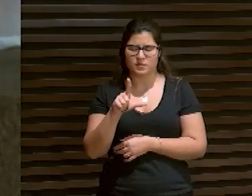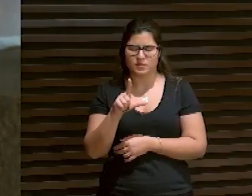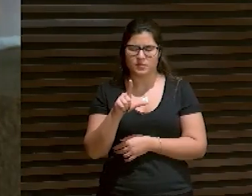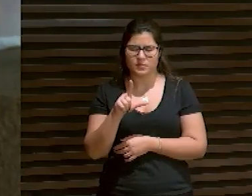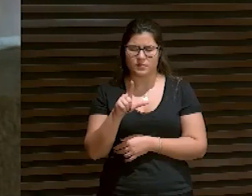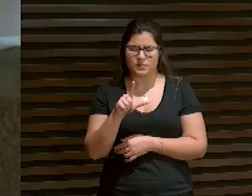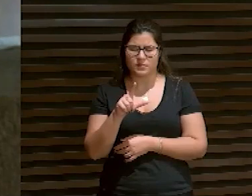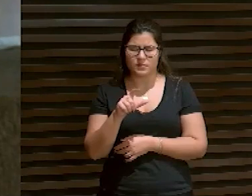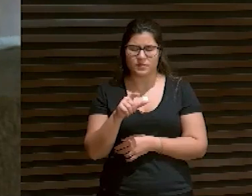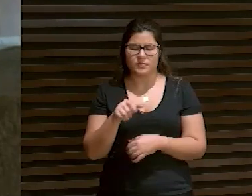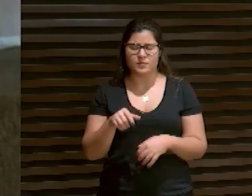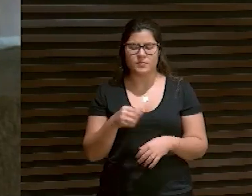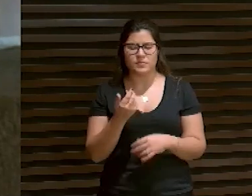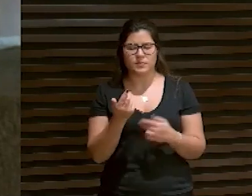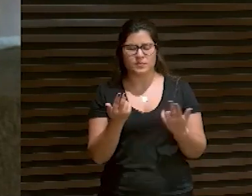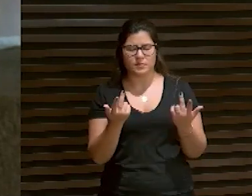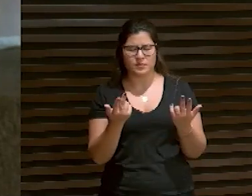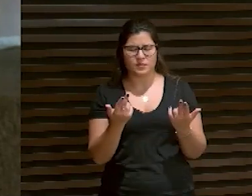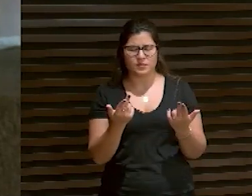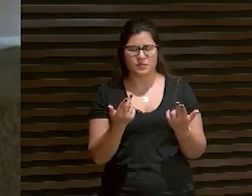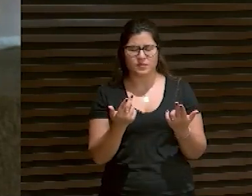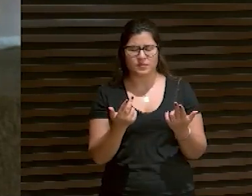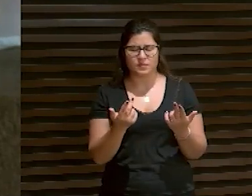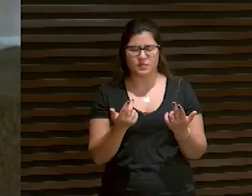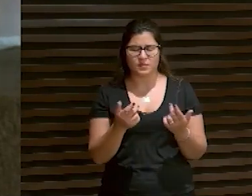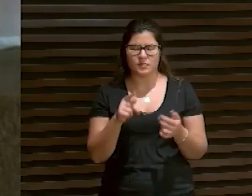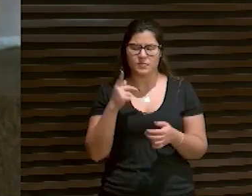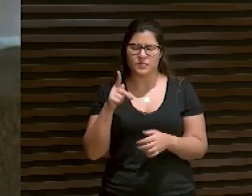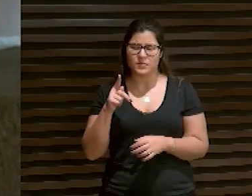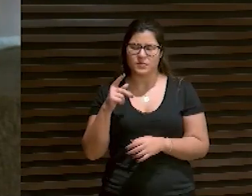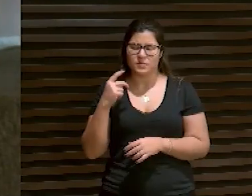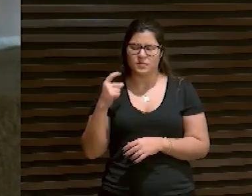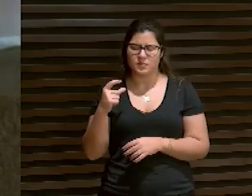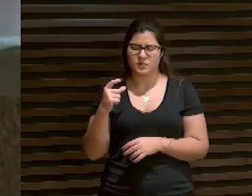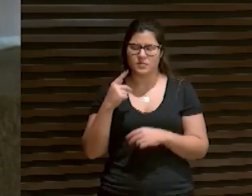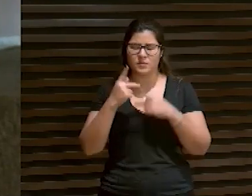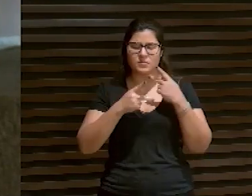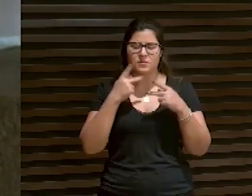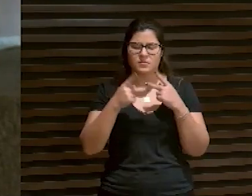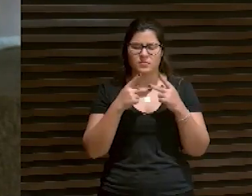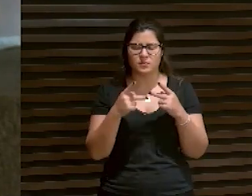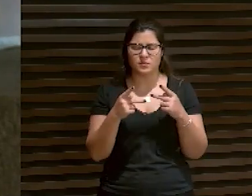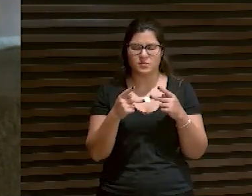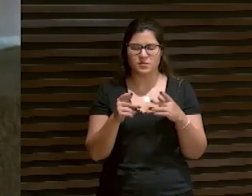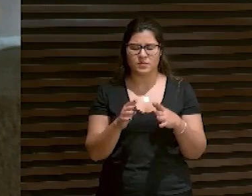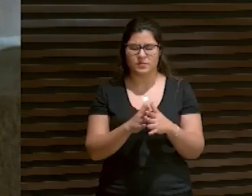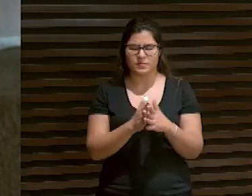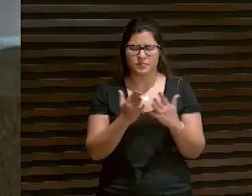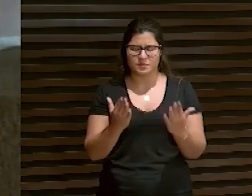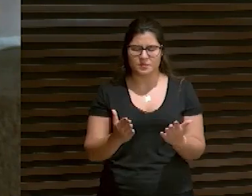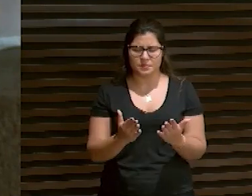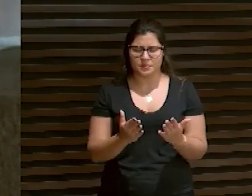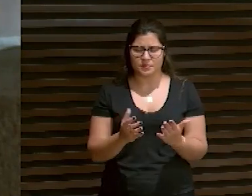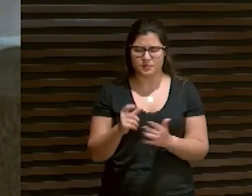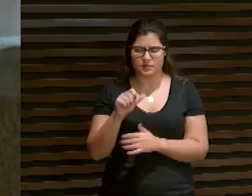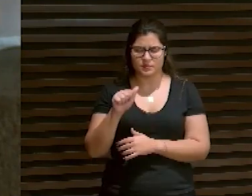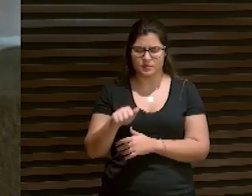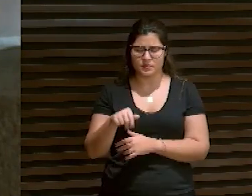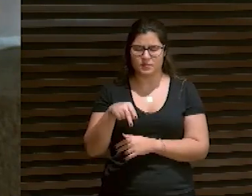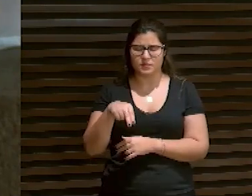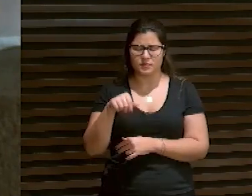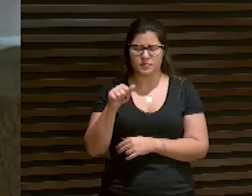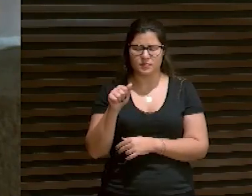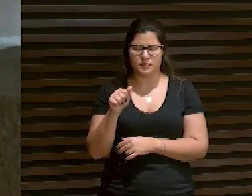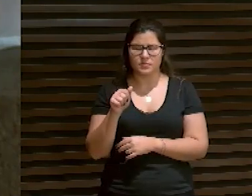assim como a tua palavra fala com relação a Ana, que possamos ter o nosso semblante transformado nessa manhã, assim como